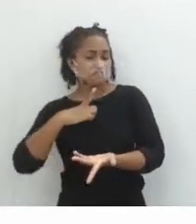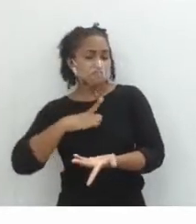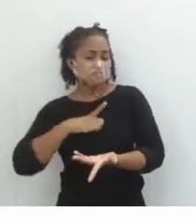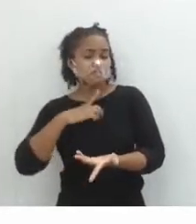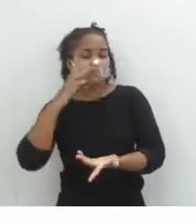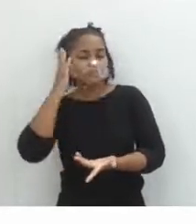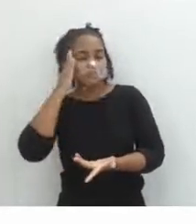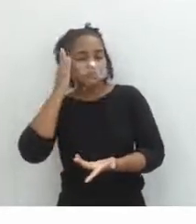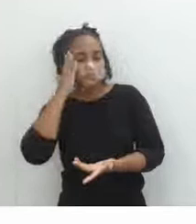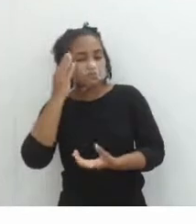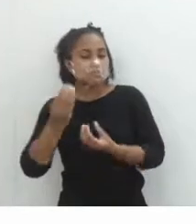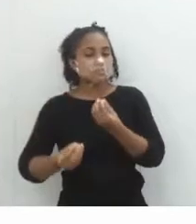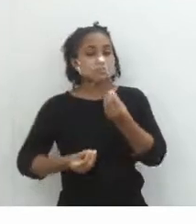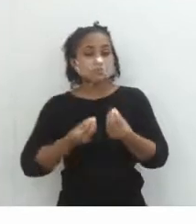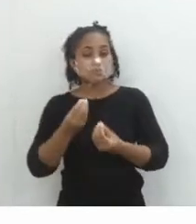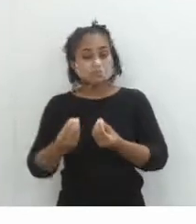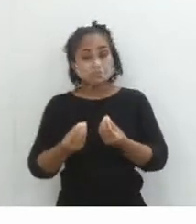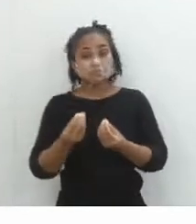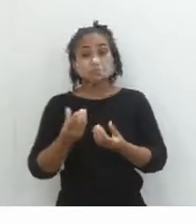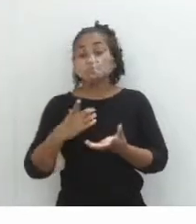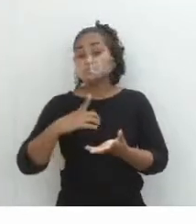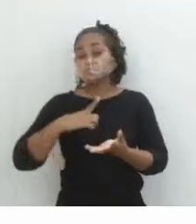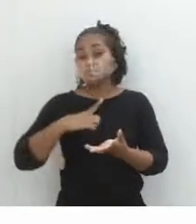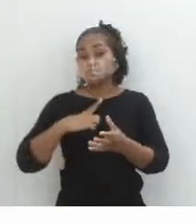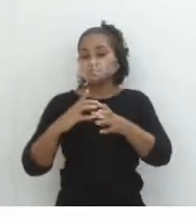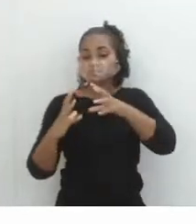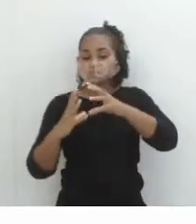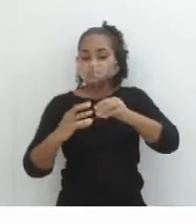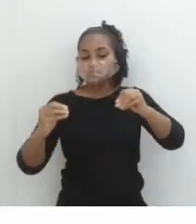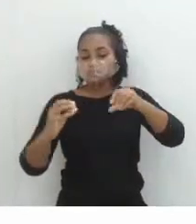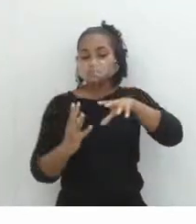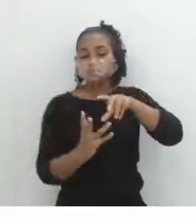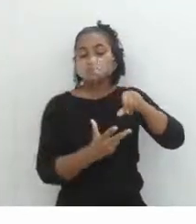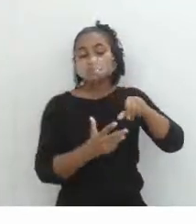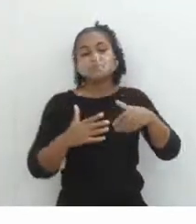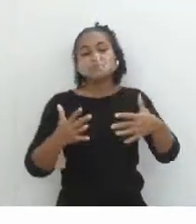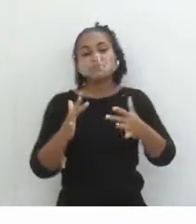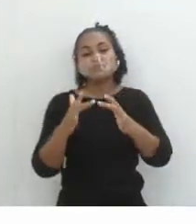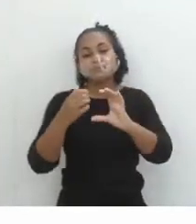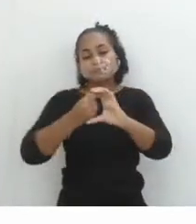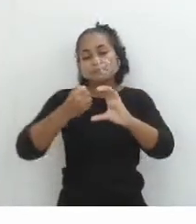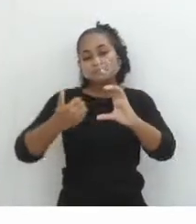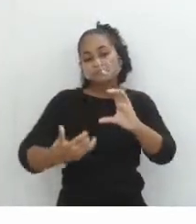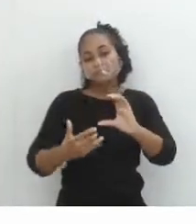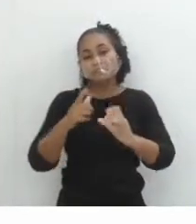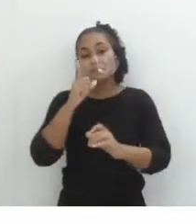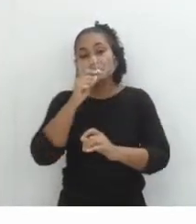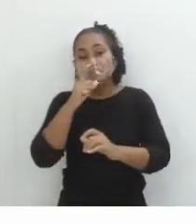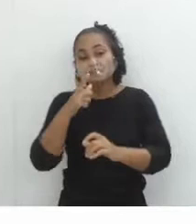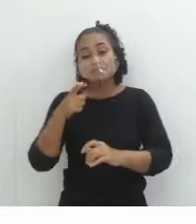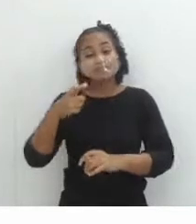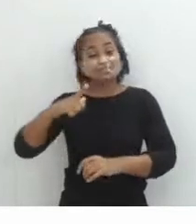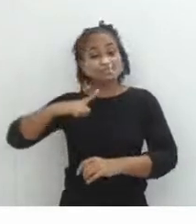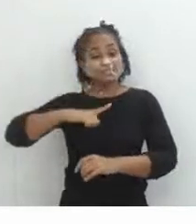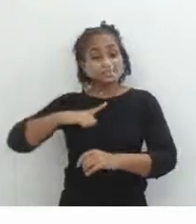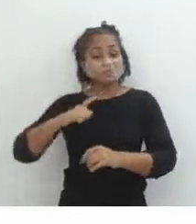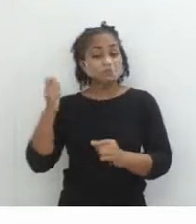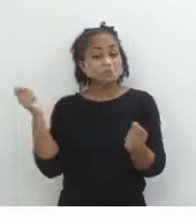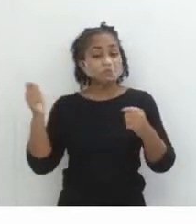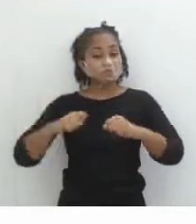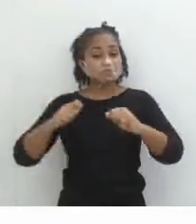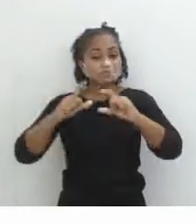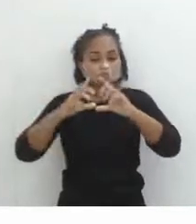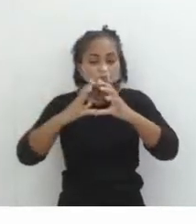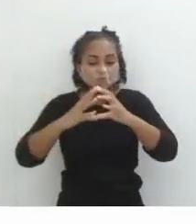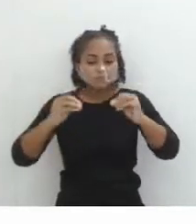podemos definir o que é um solvente universal. Então, a probabilidade que a água tem de dissolver, de